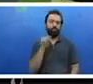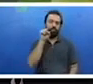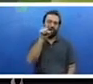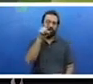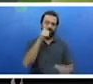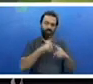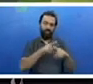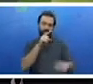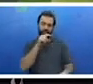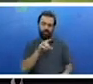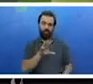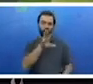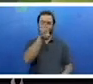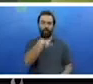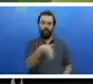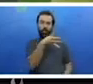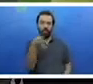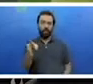multiplico